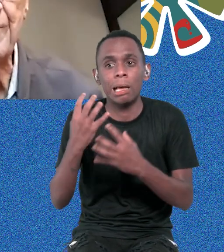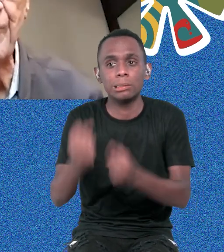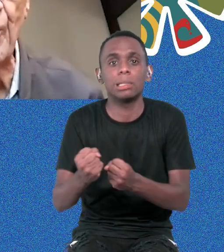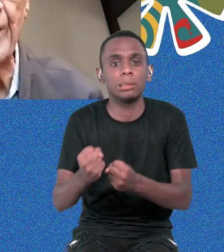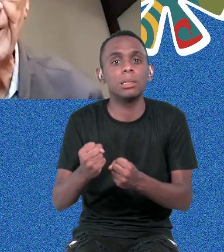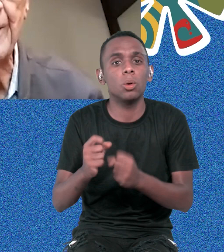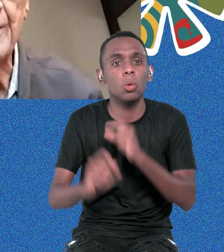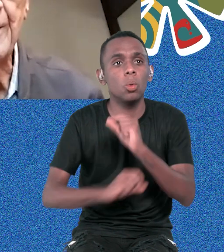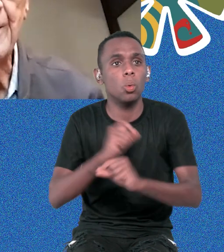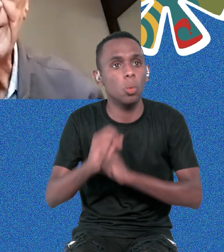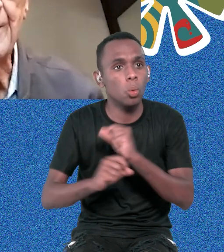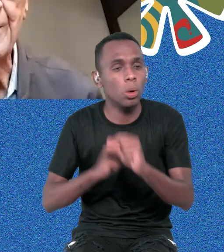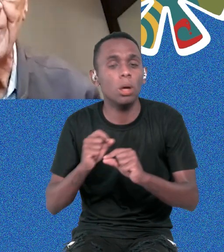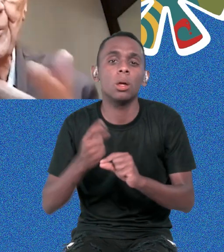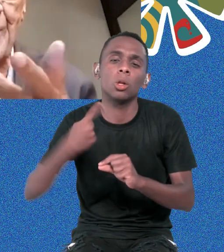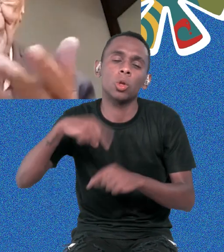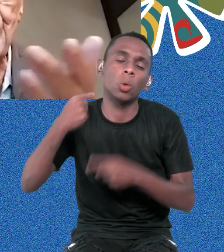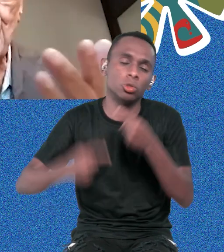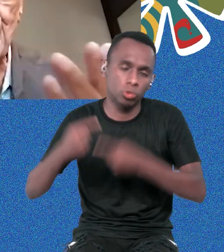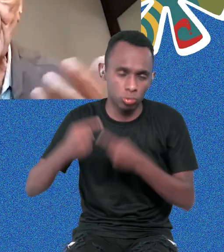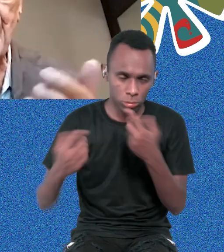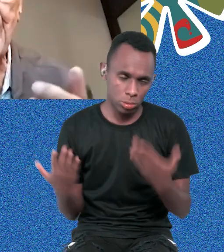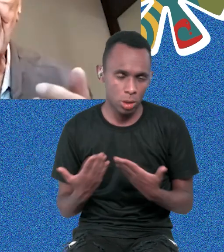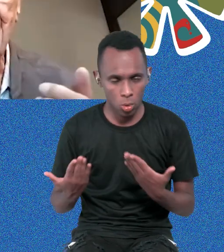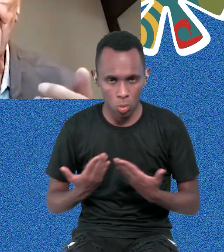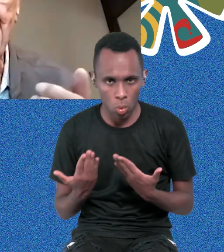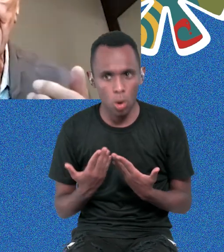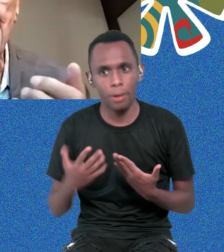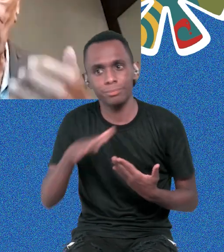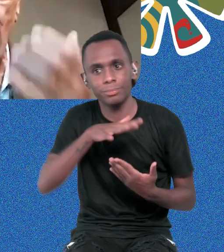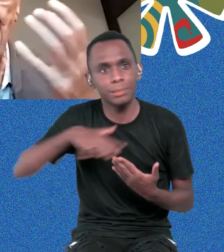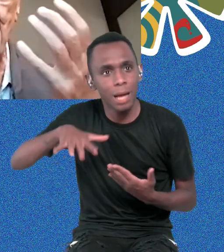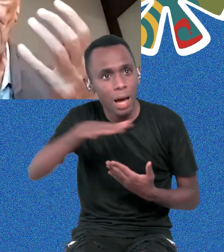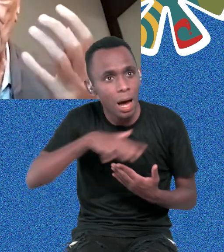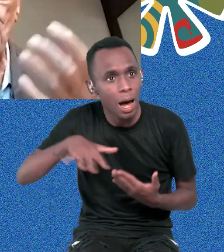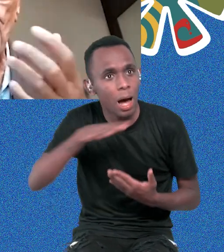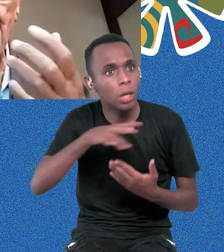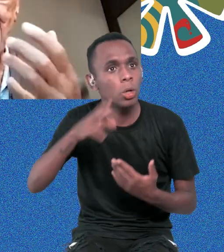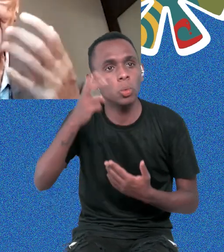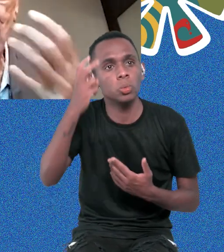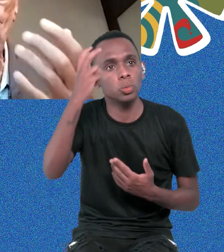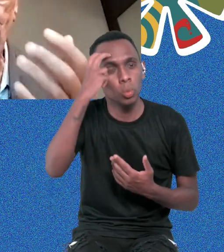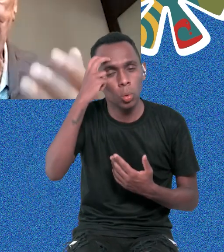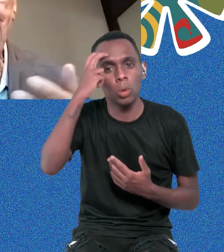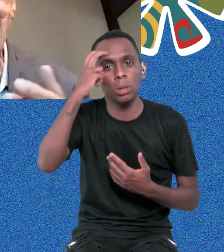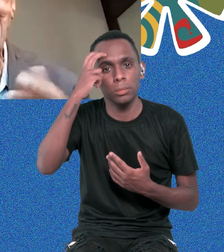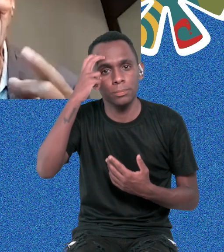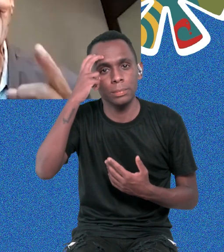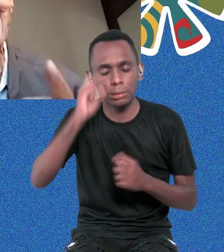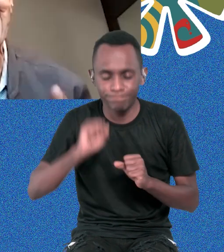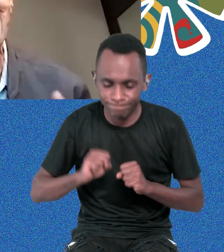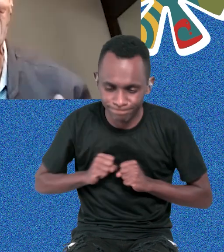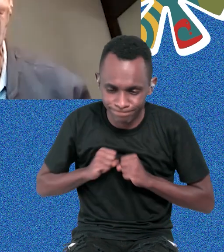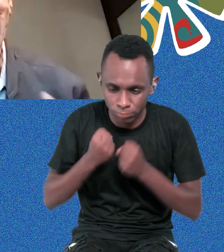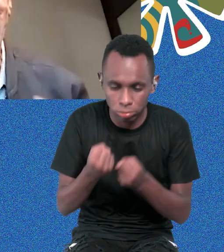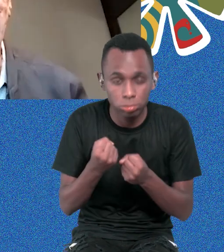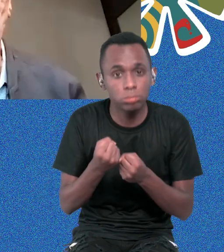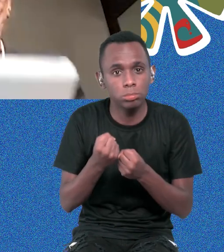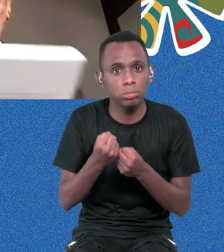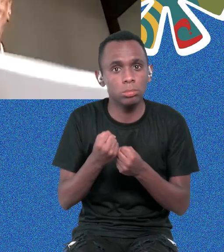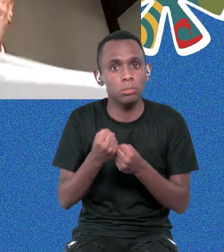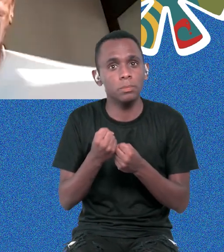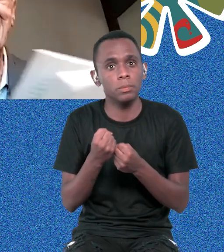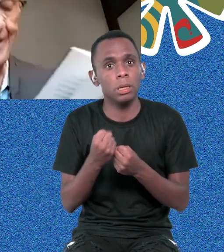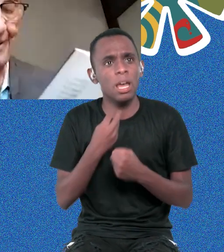aceitam fora, como estamos discutindo aqui, do campo da cultura, da afirmação cultural, elas resistem. E